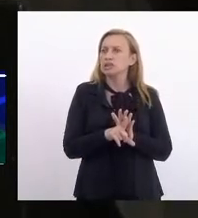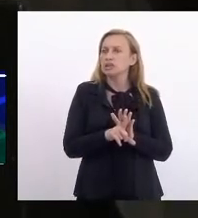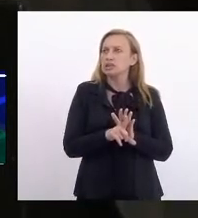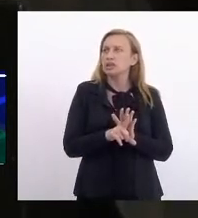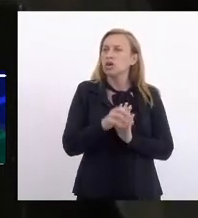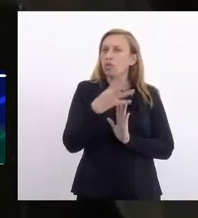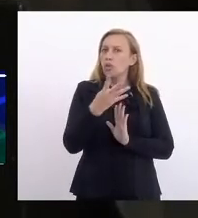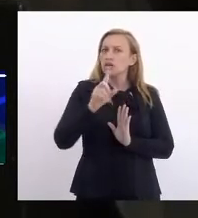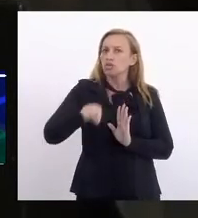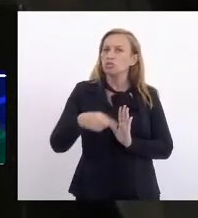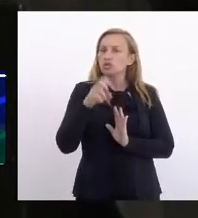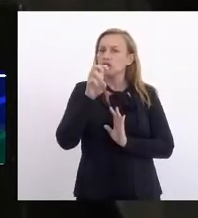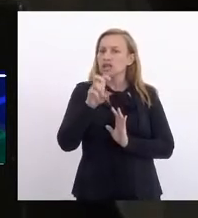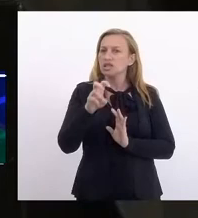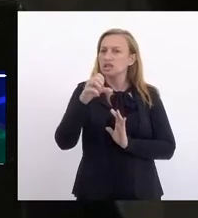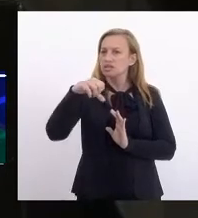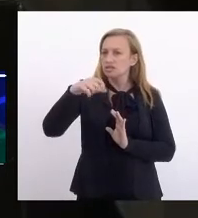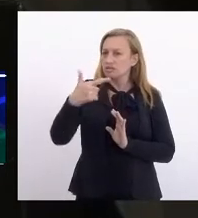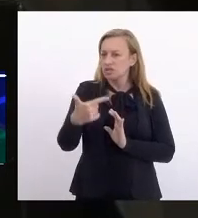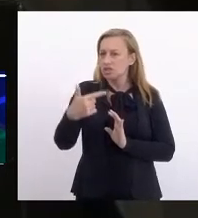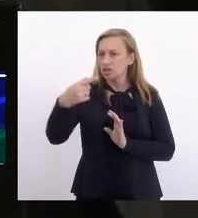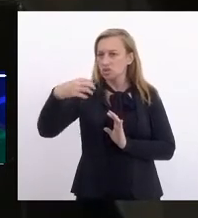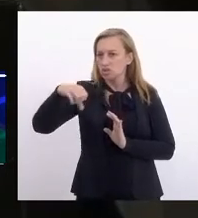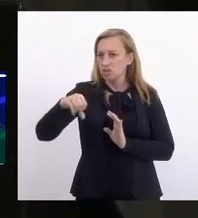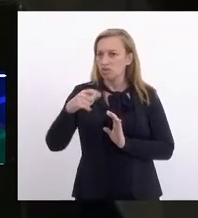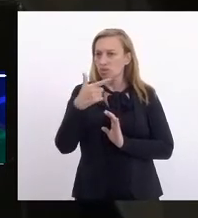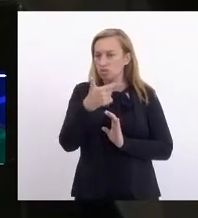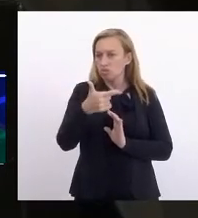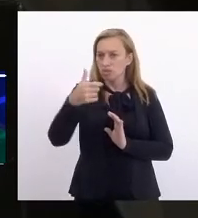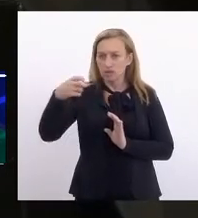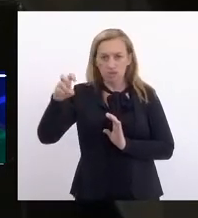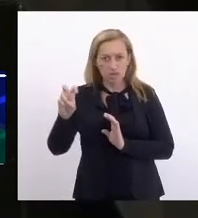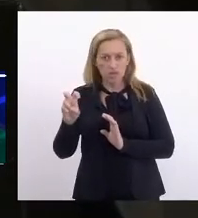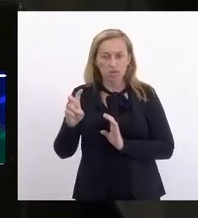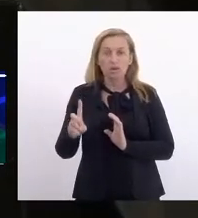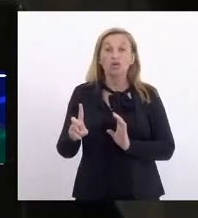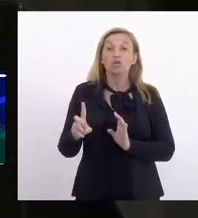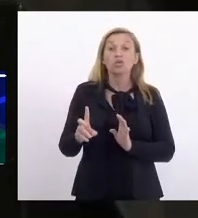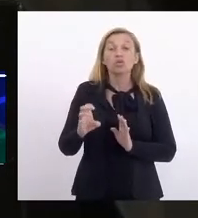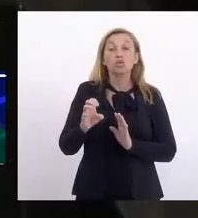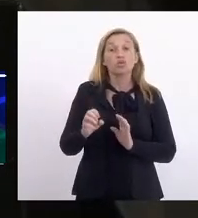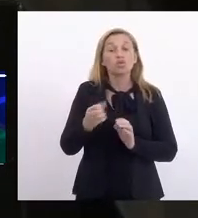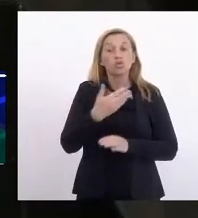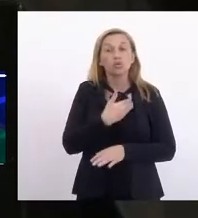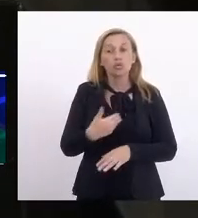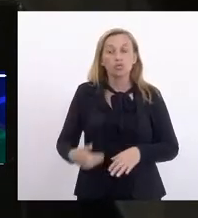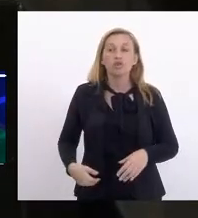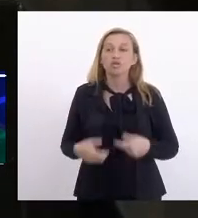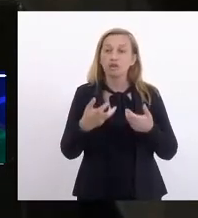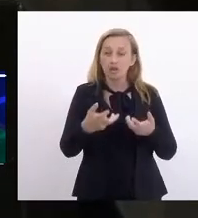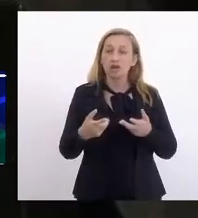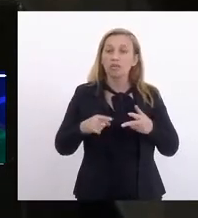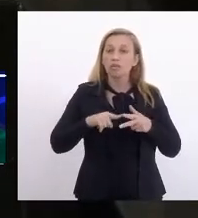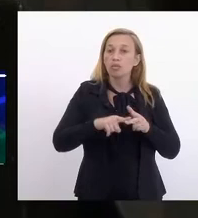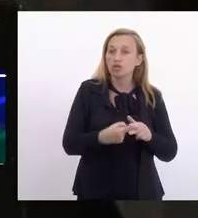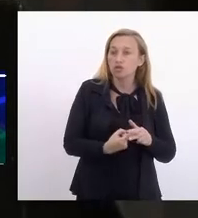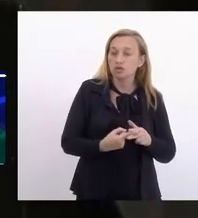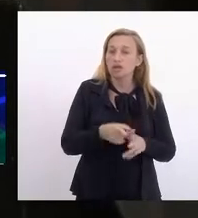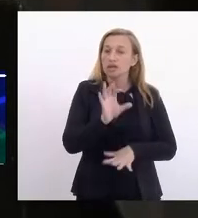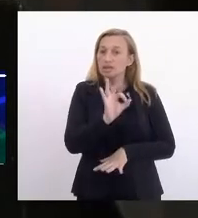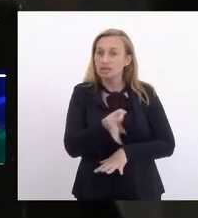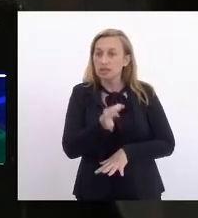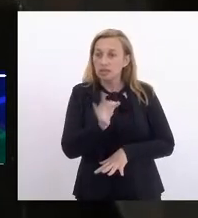Lei 4.529, de 2005, que o governo pretende modificar para